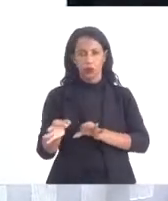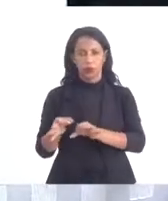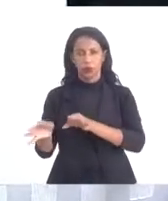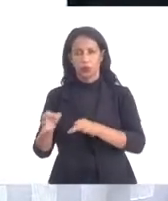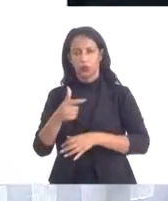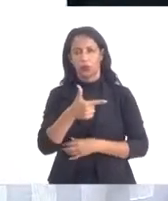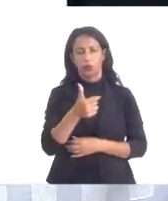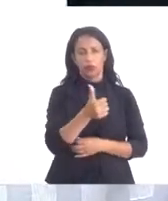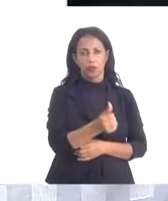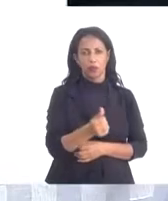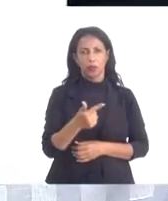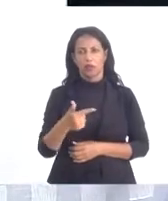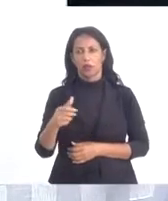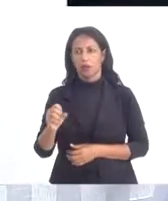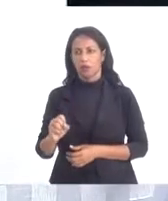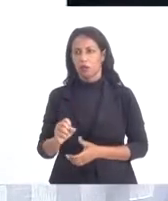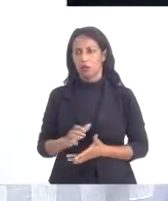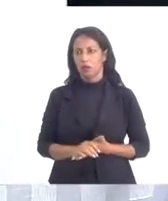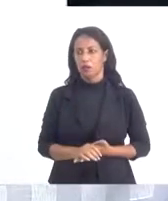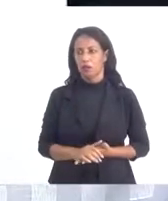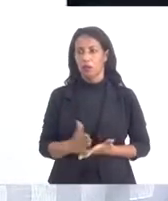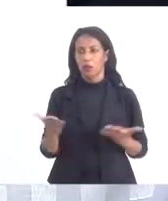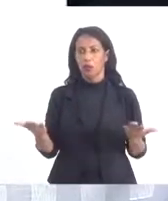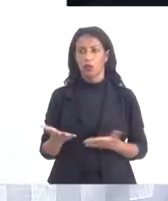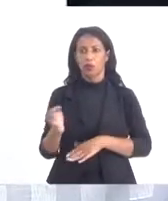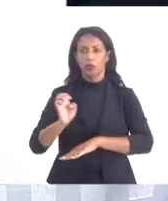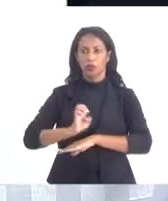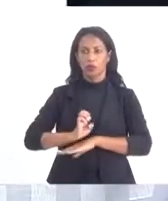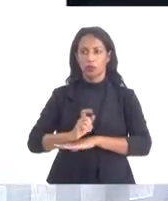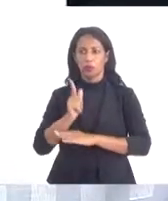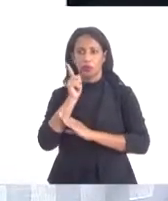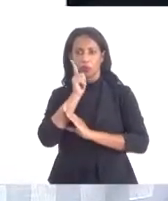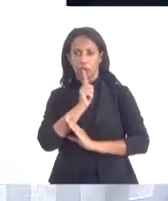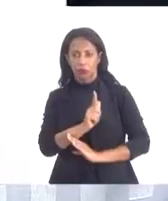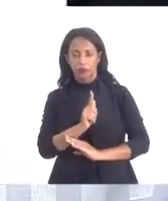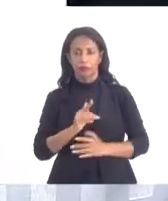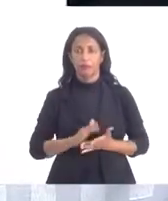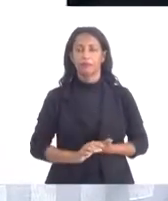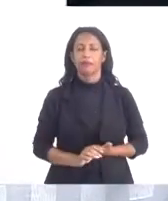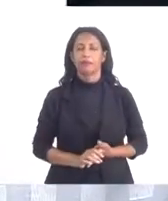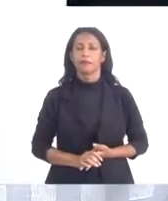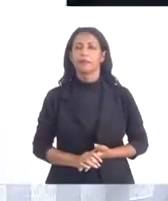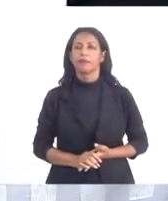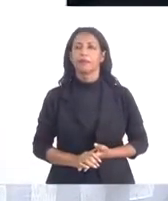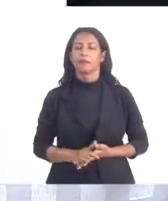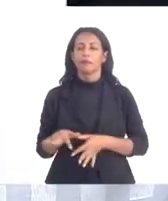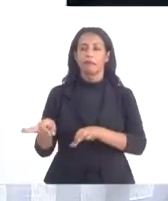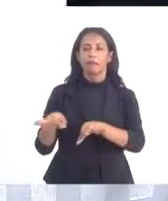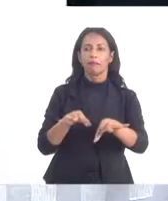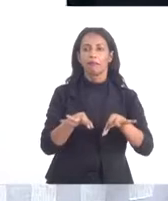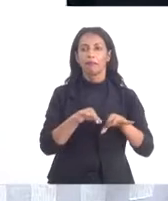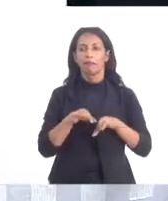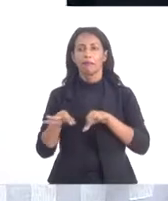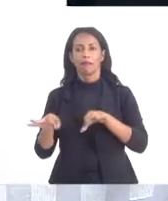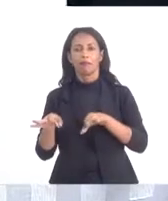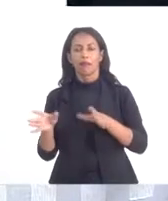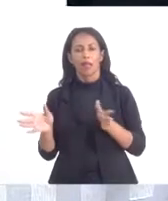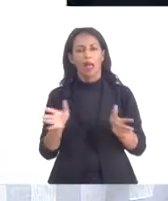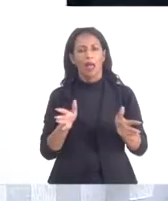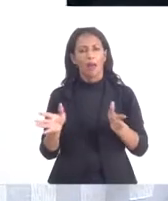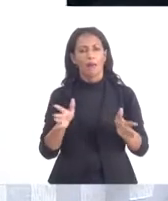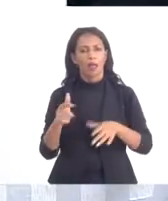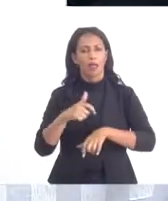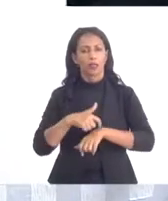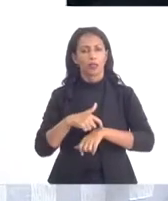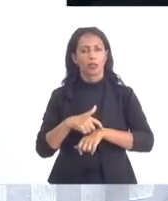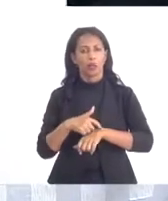17 e 18. Hoje o Estado consegue planejar a médio e longo prazo. O